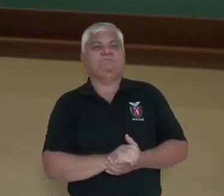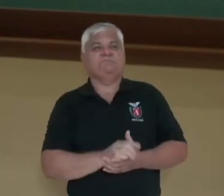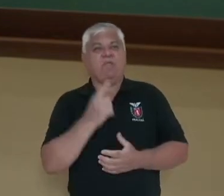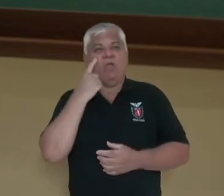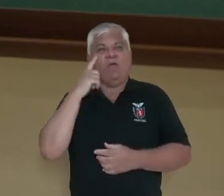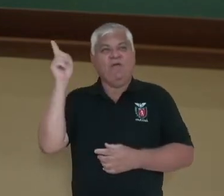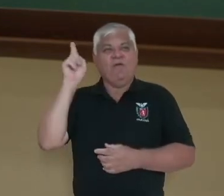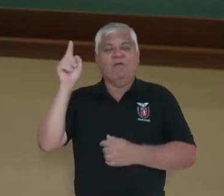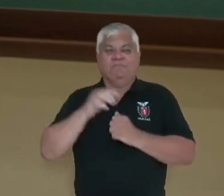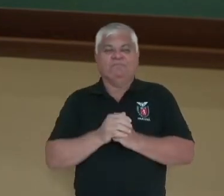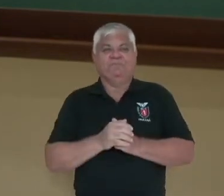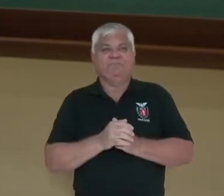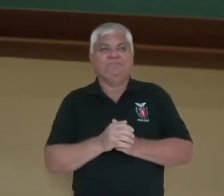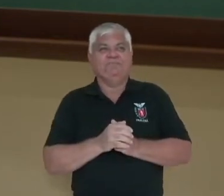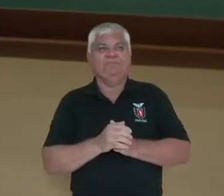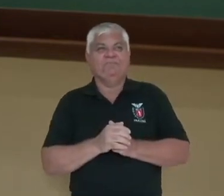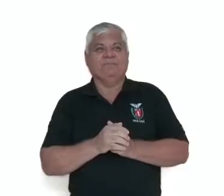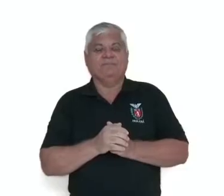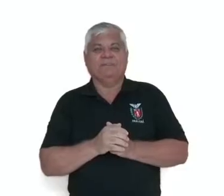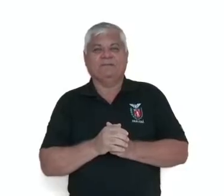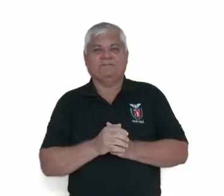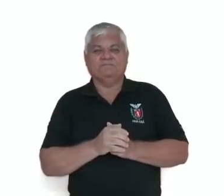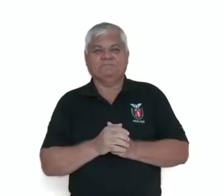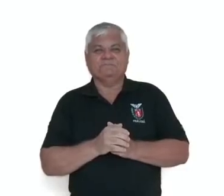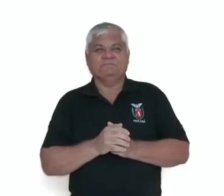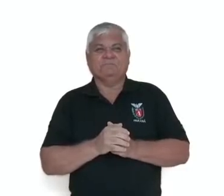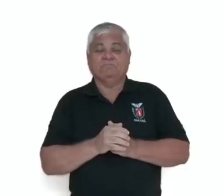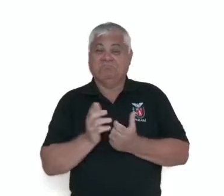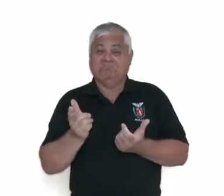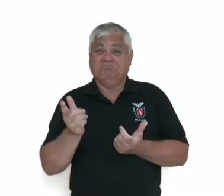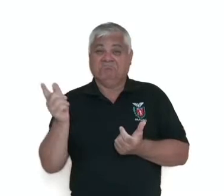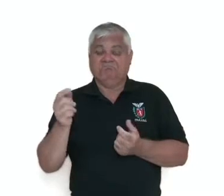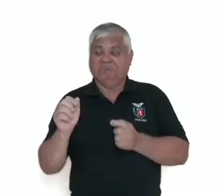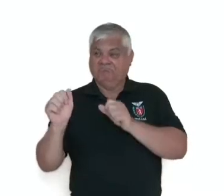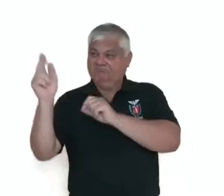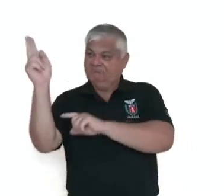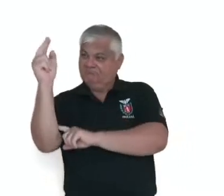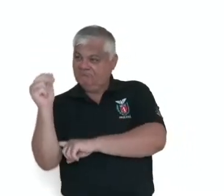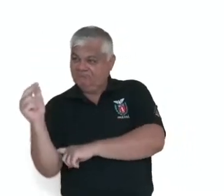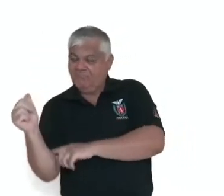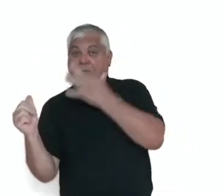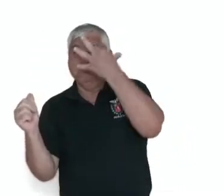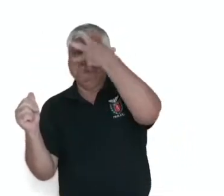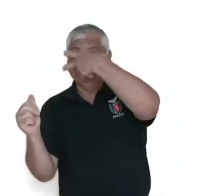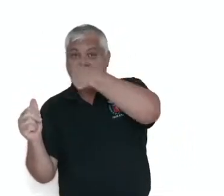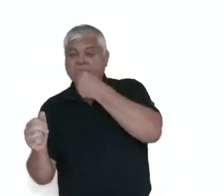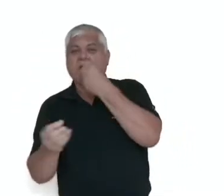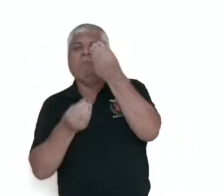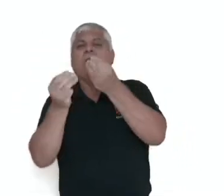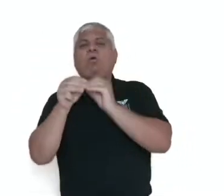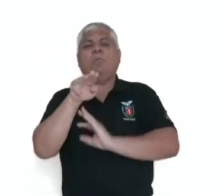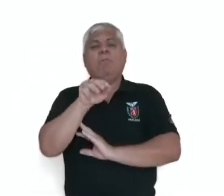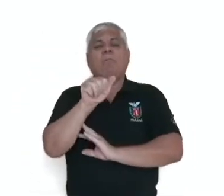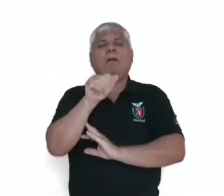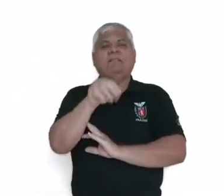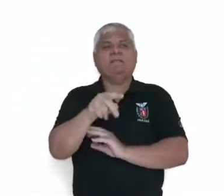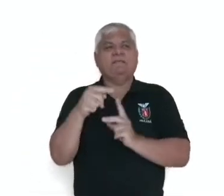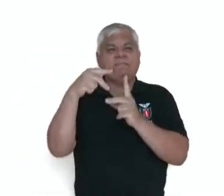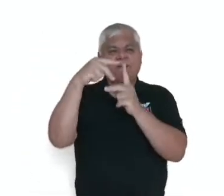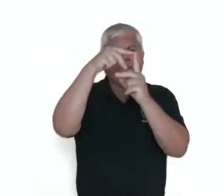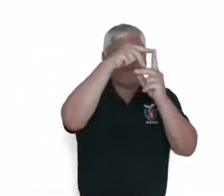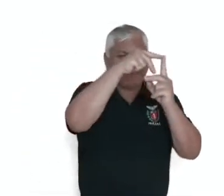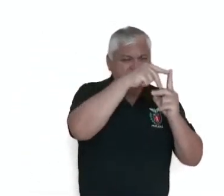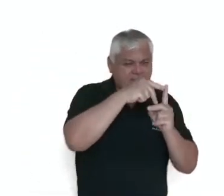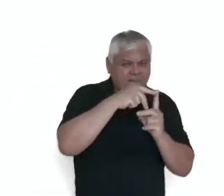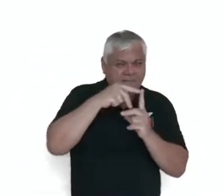do Mario. Então, olha só, nós temos a imagem nítida e como que ela é representada em uma matriz. Então, diz assim, cada